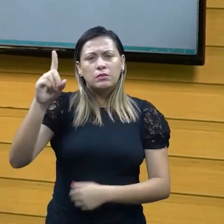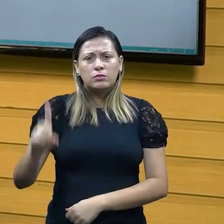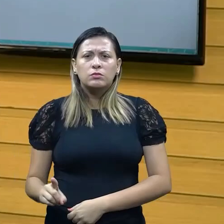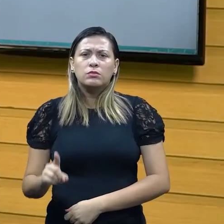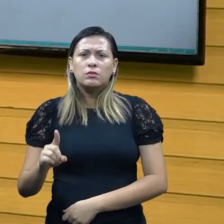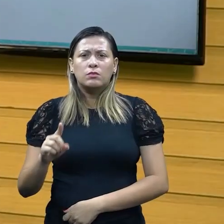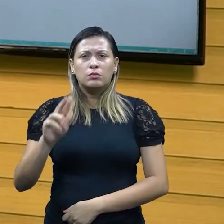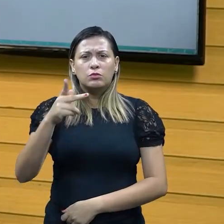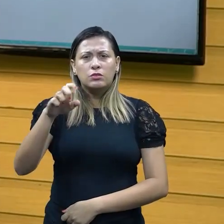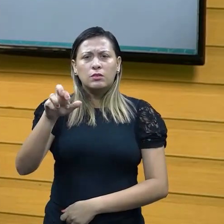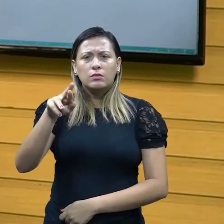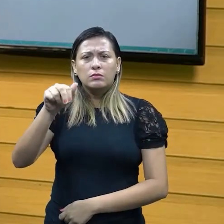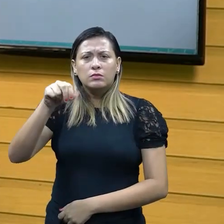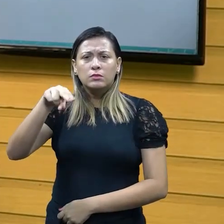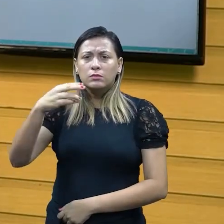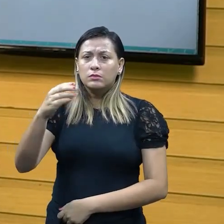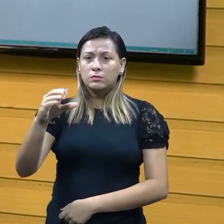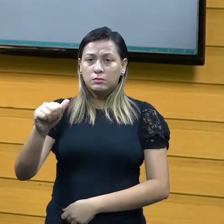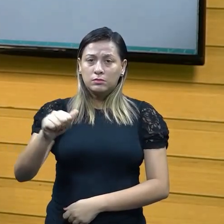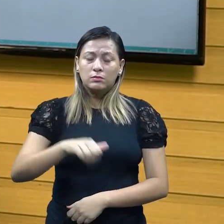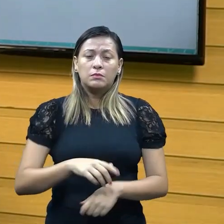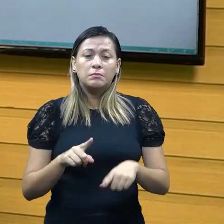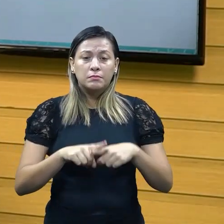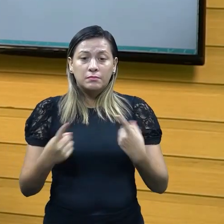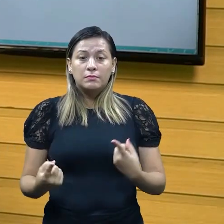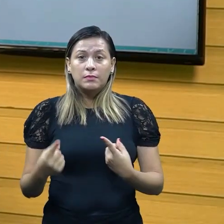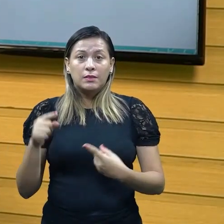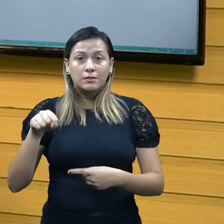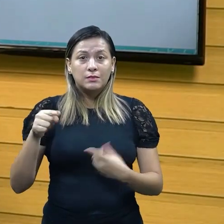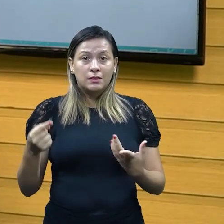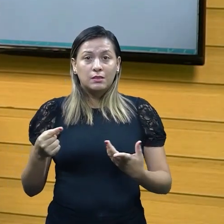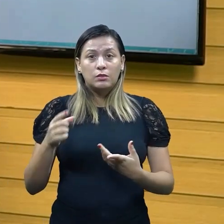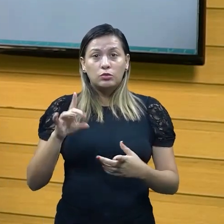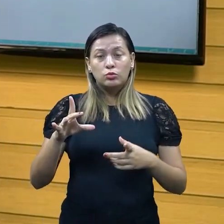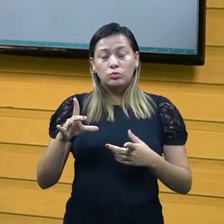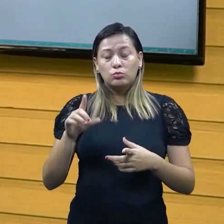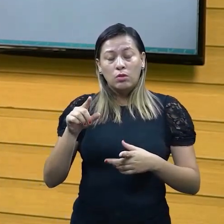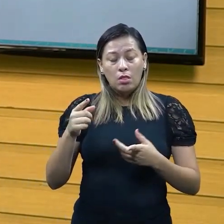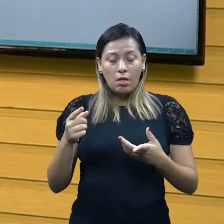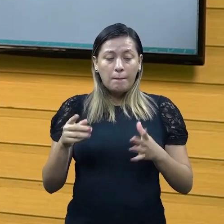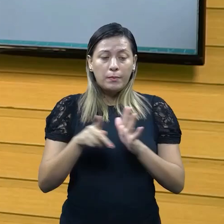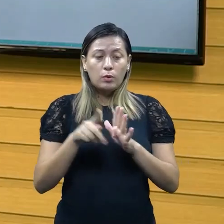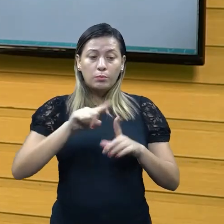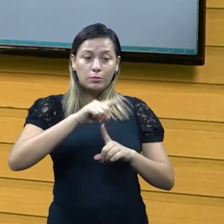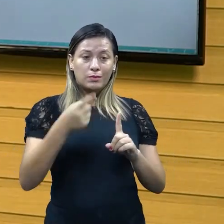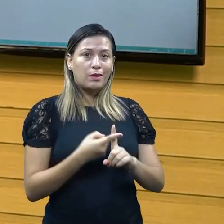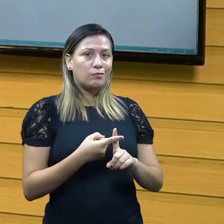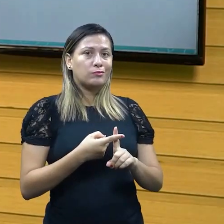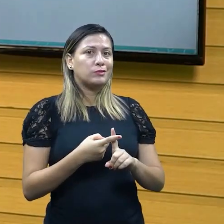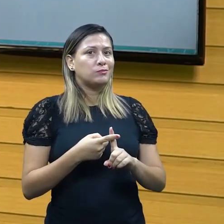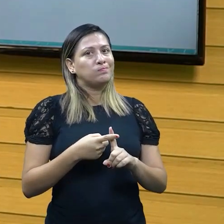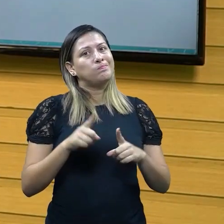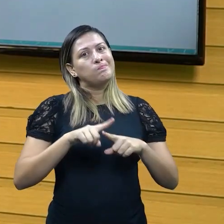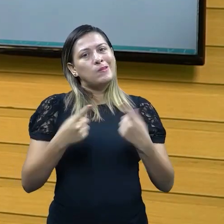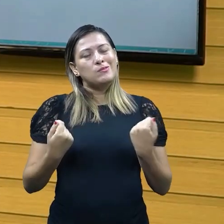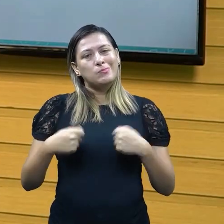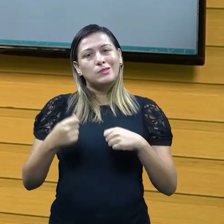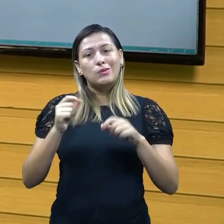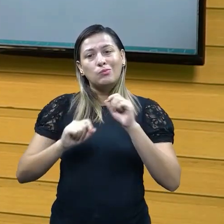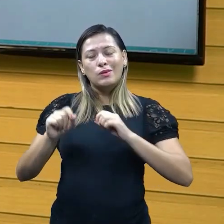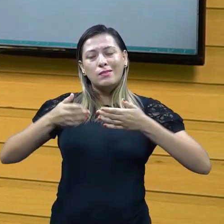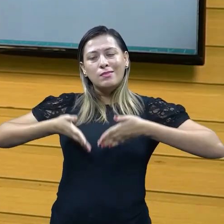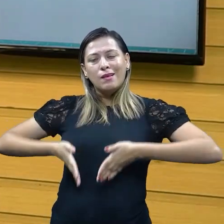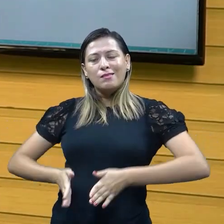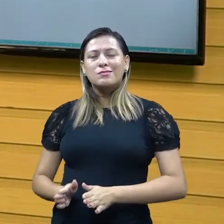Só que tem um detalhe, não basta ele ser concebido, ele precisa nascer com vida. Se